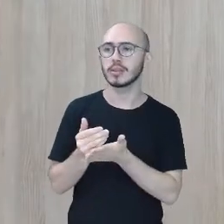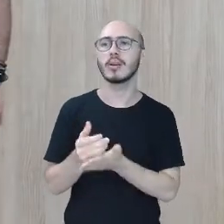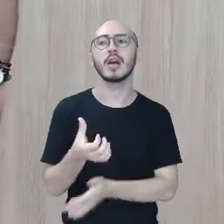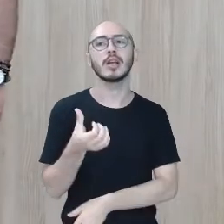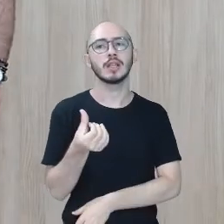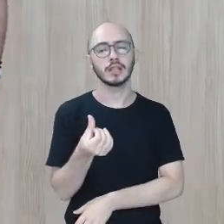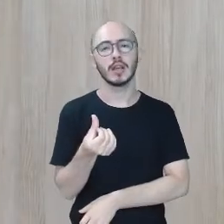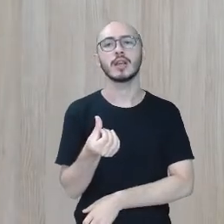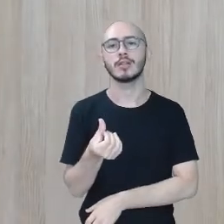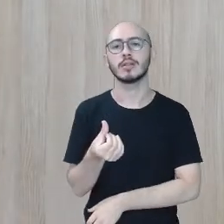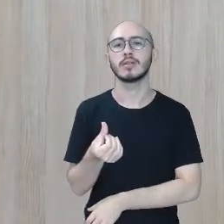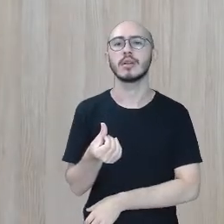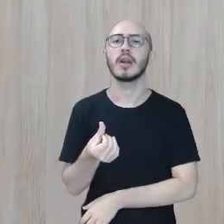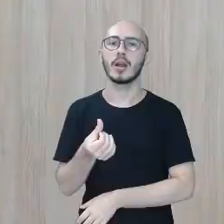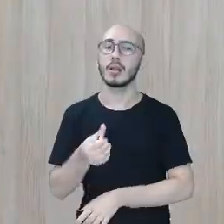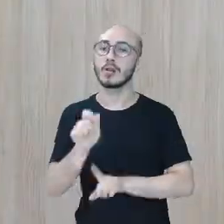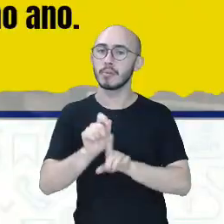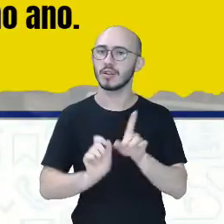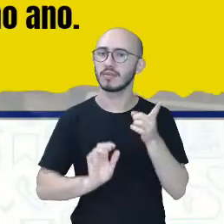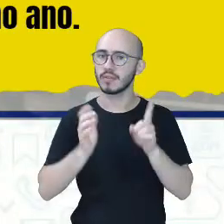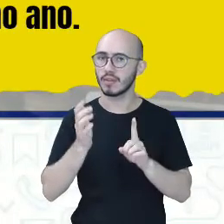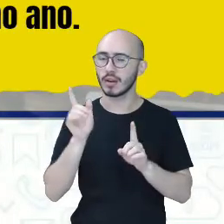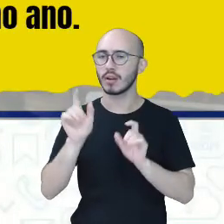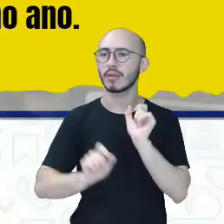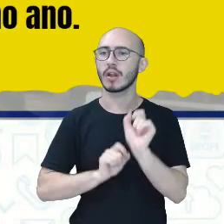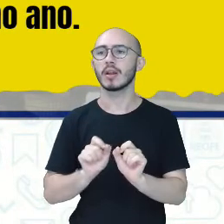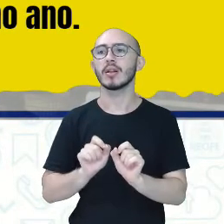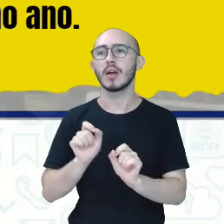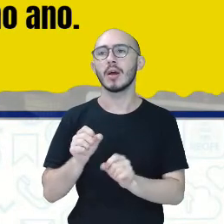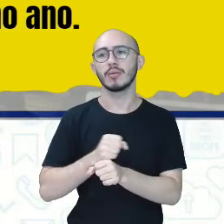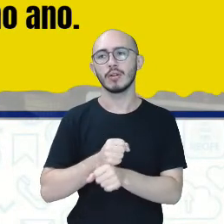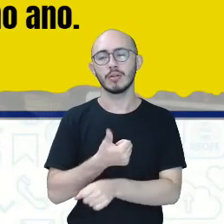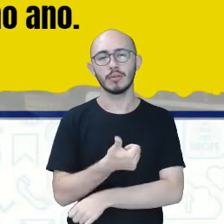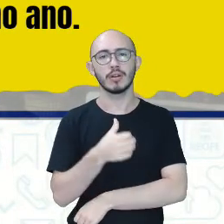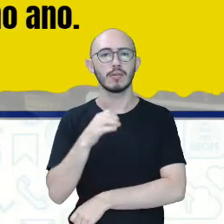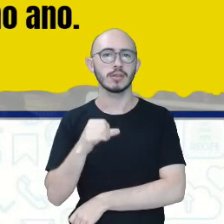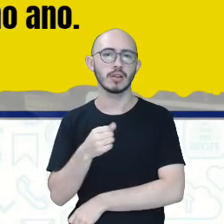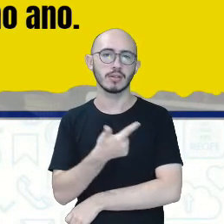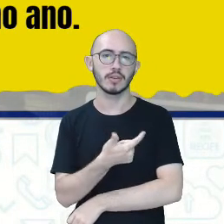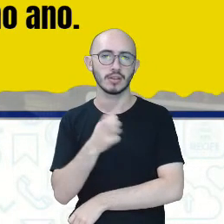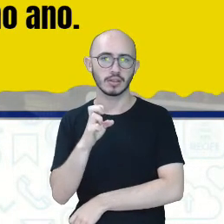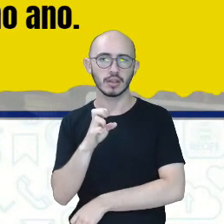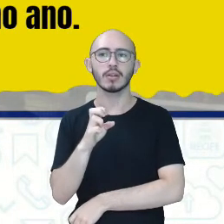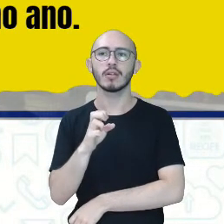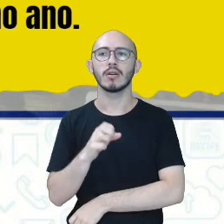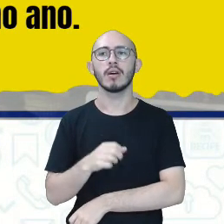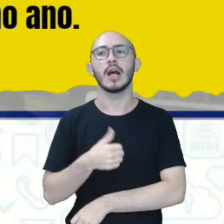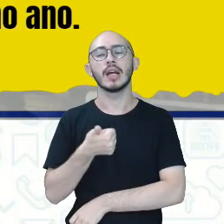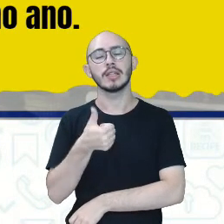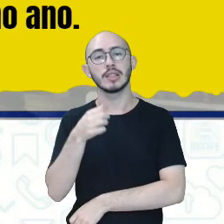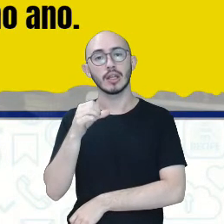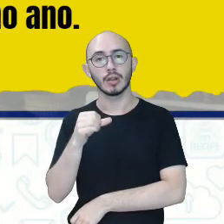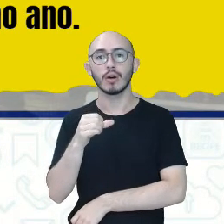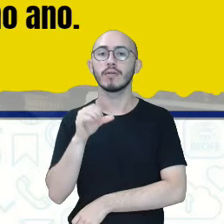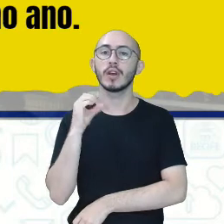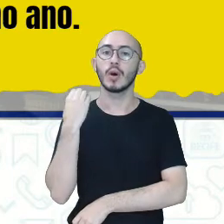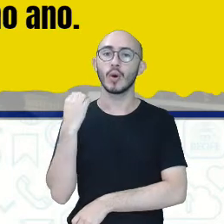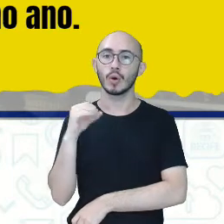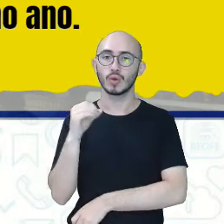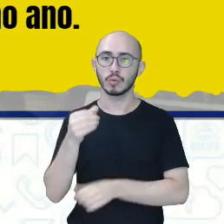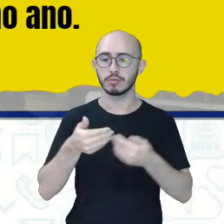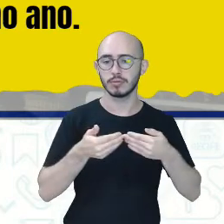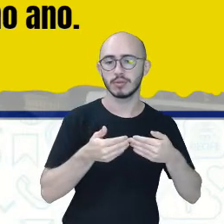6 de fevereiro de 1925 e ele foi inaugurado em 19 de outubro do mesmo ano. Então aqui a gente